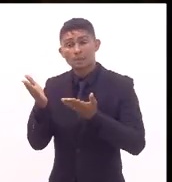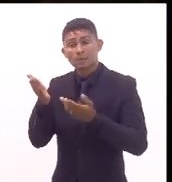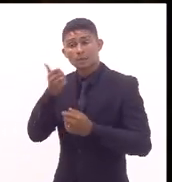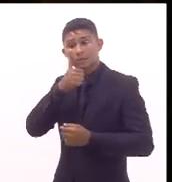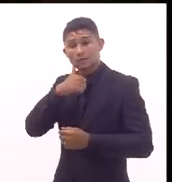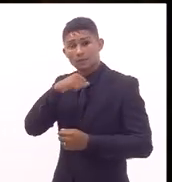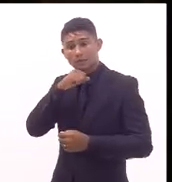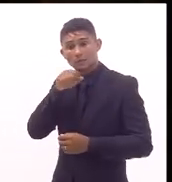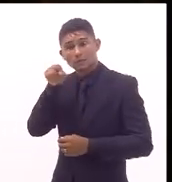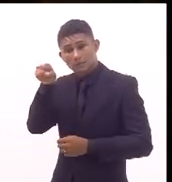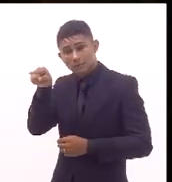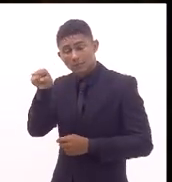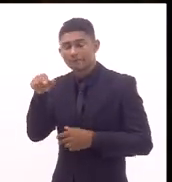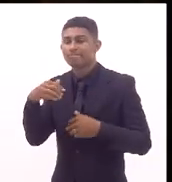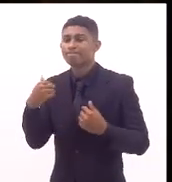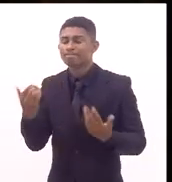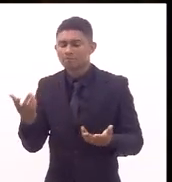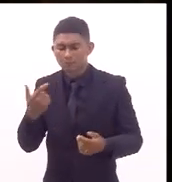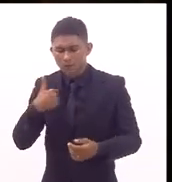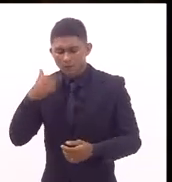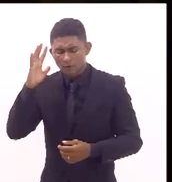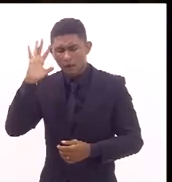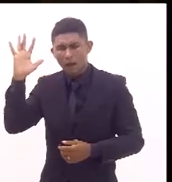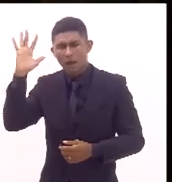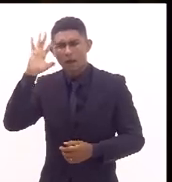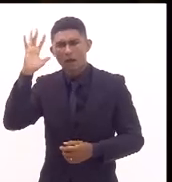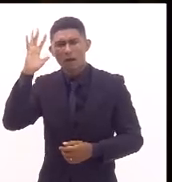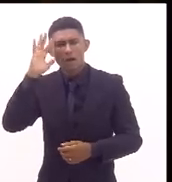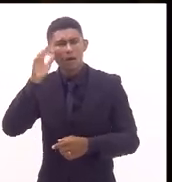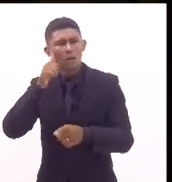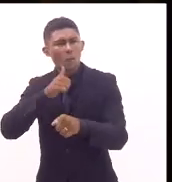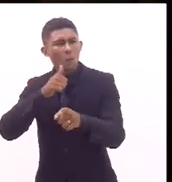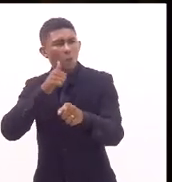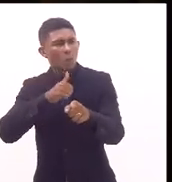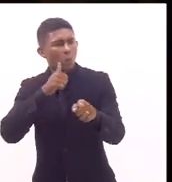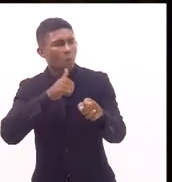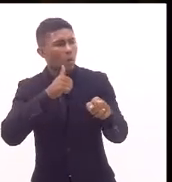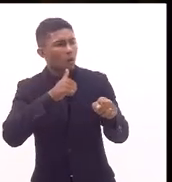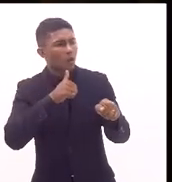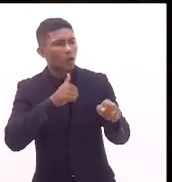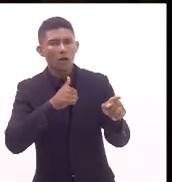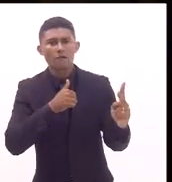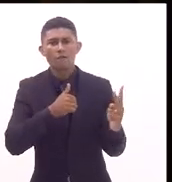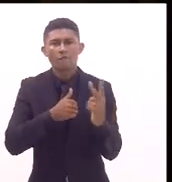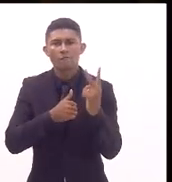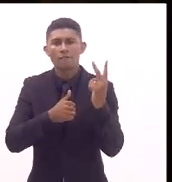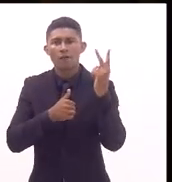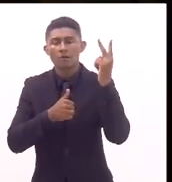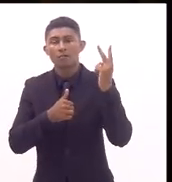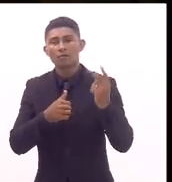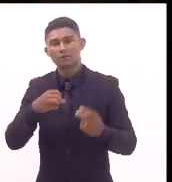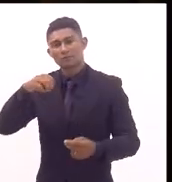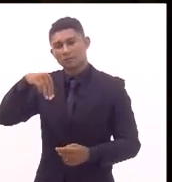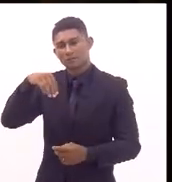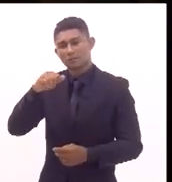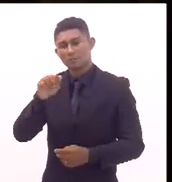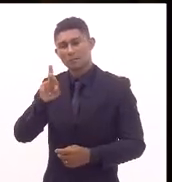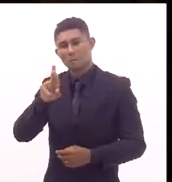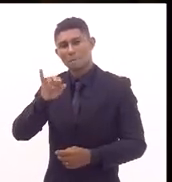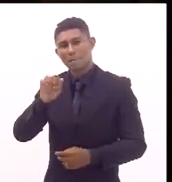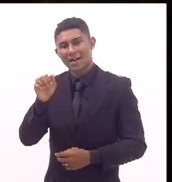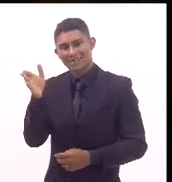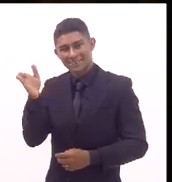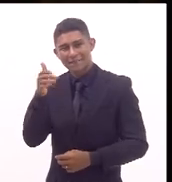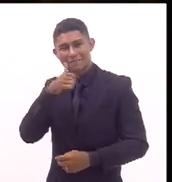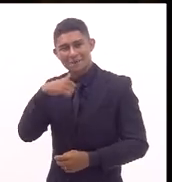mãe eu procurei outras mulheres valorosas com o Maria da Natividade Que Me